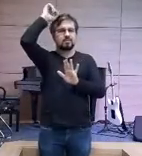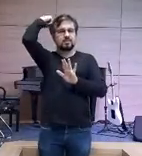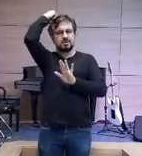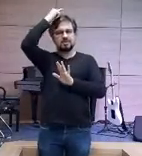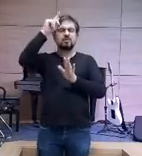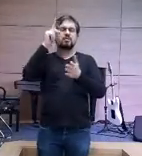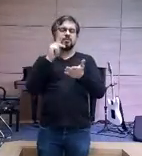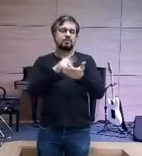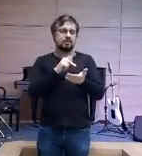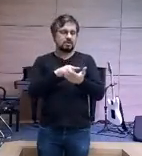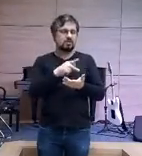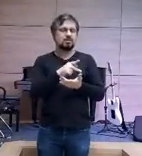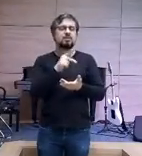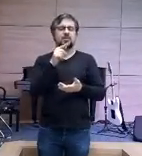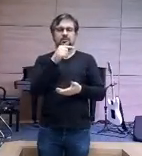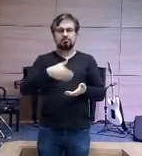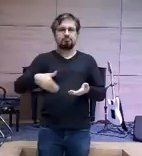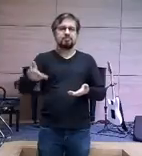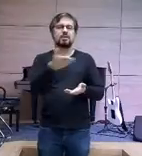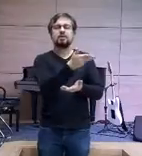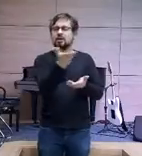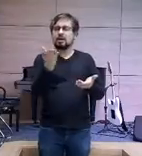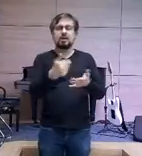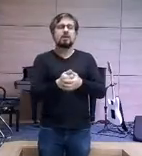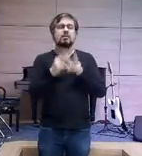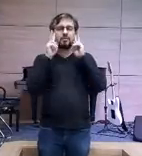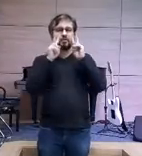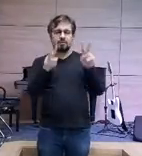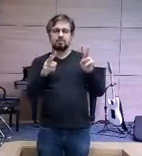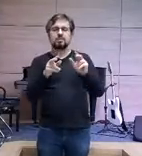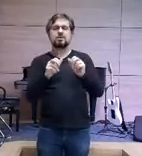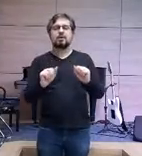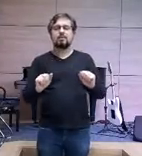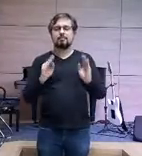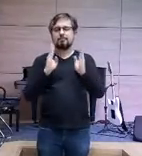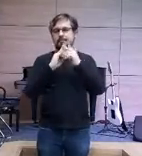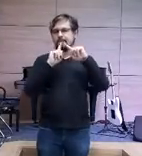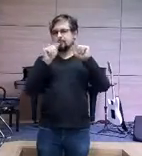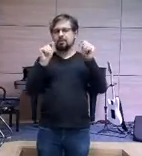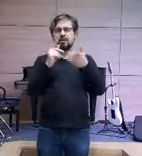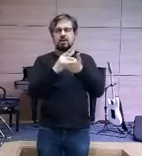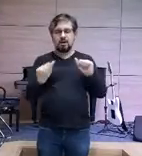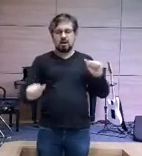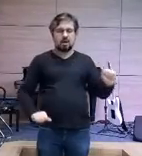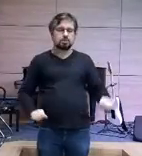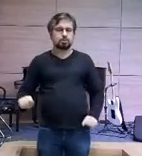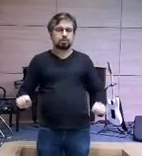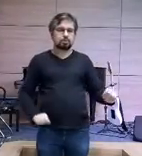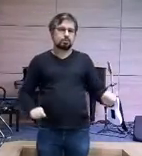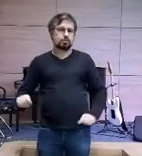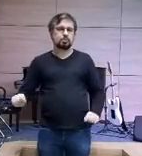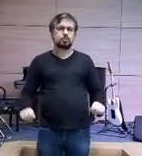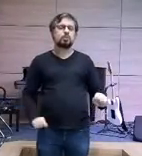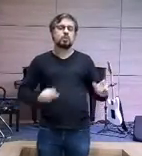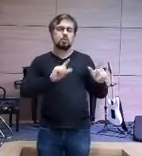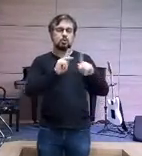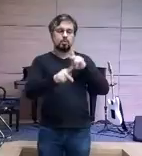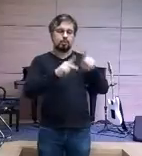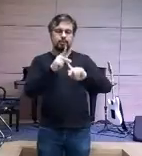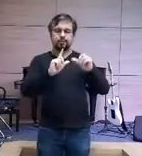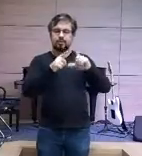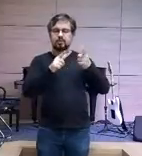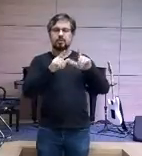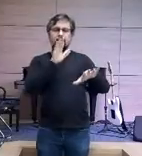é real e você pode pegar a Bíblia no livro de Atos quando o povo se reuniram mais de três mil